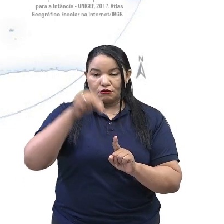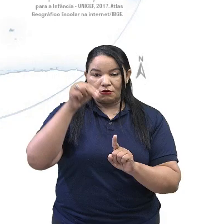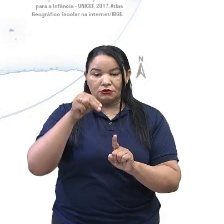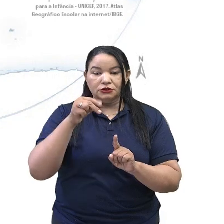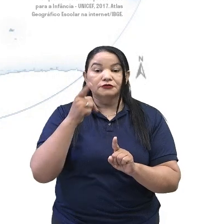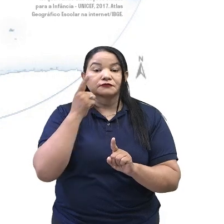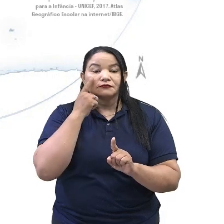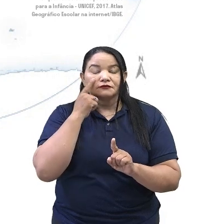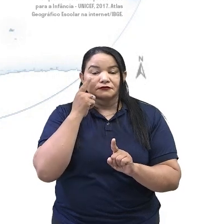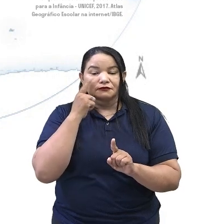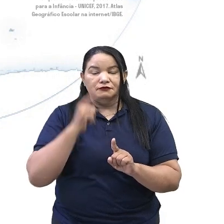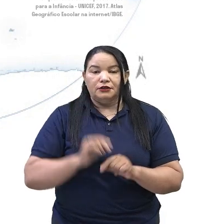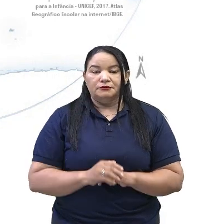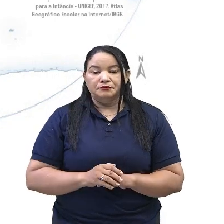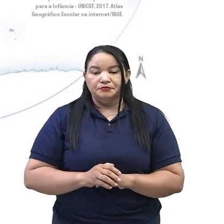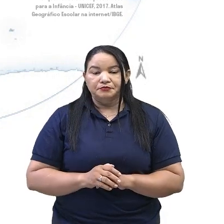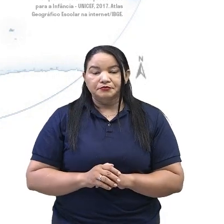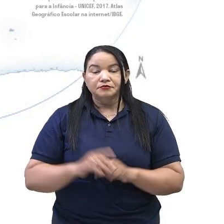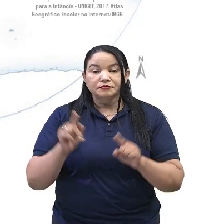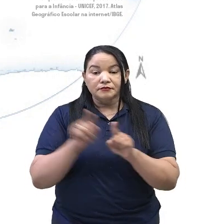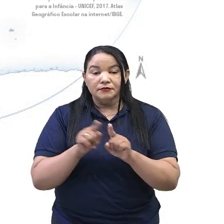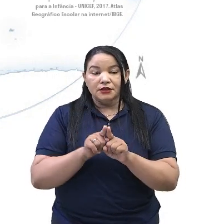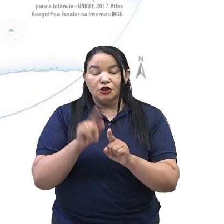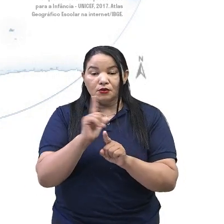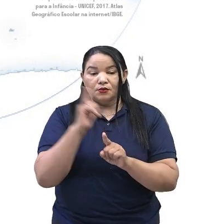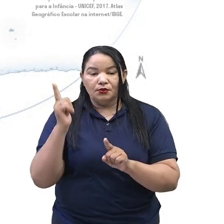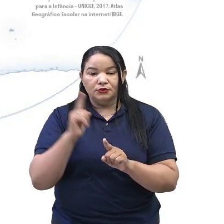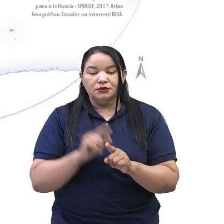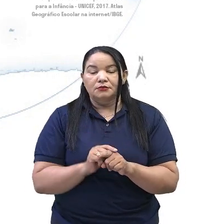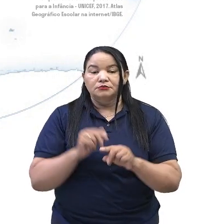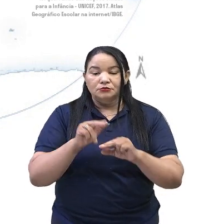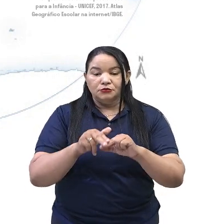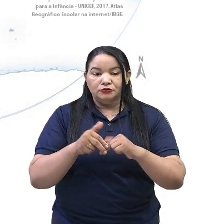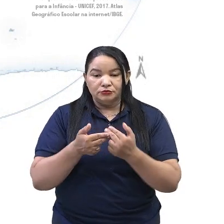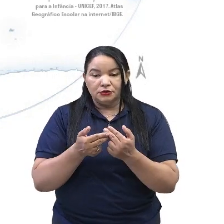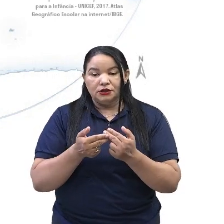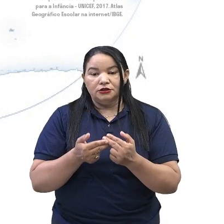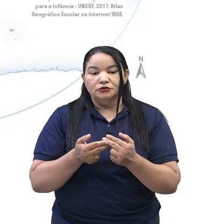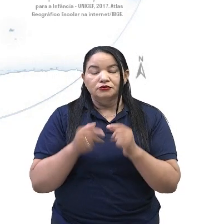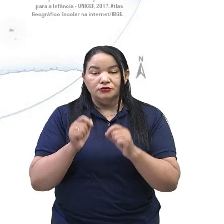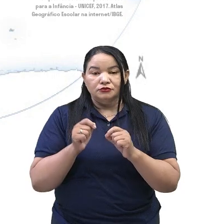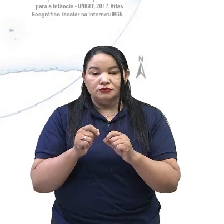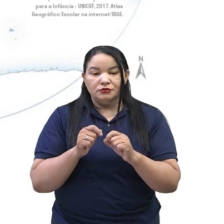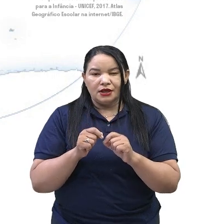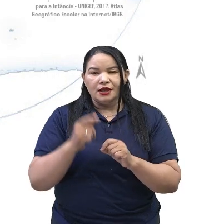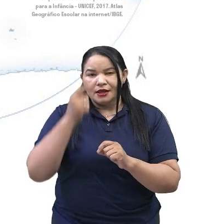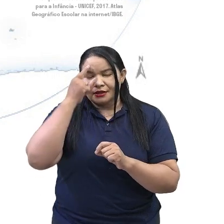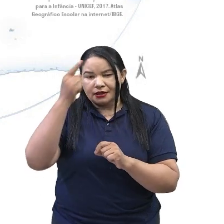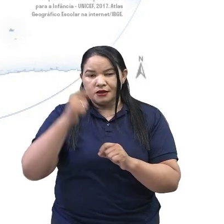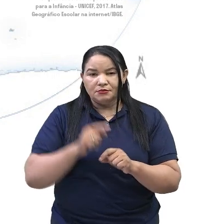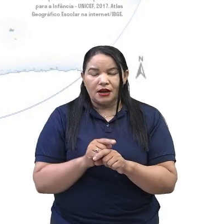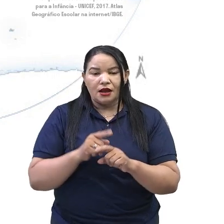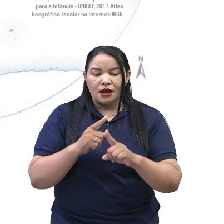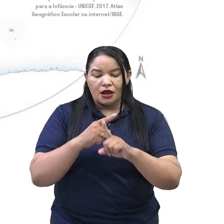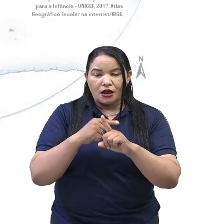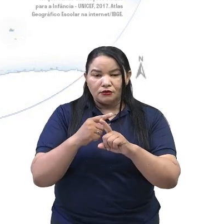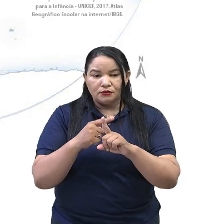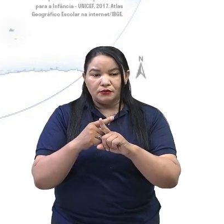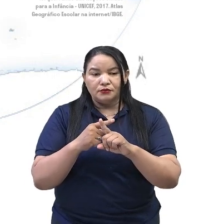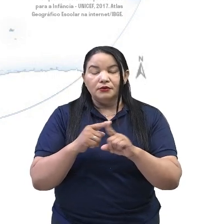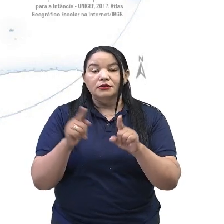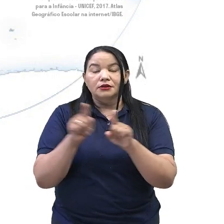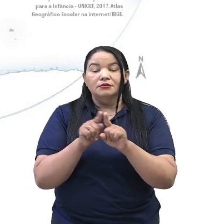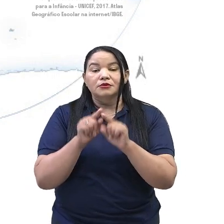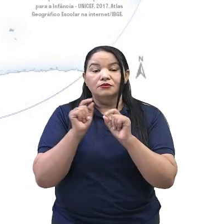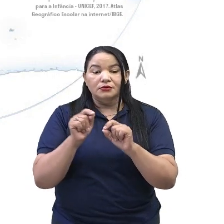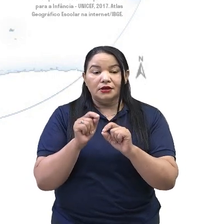que a gente vai ver daqui a pouco, ou também ali através de uma rosa dos ventos, com os pontos cardeais, colaterais